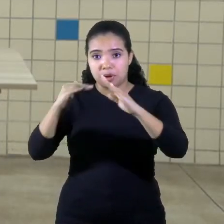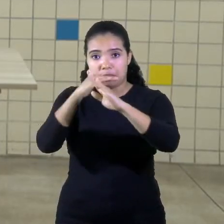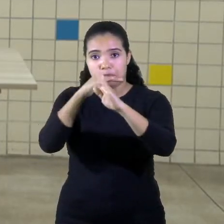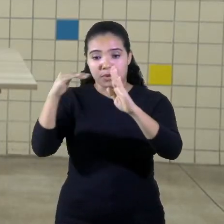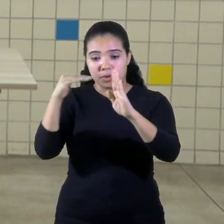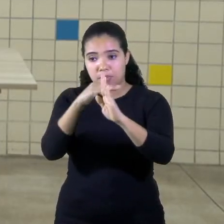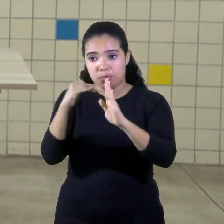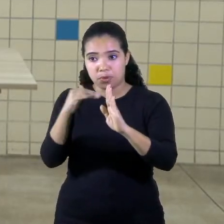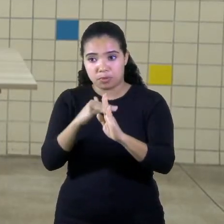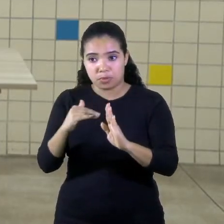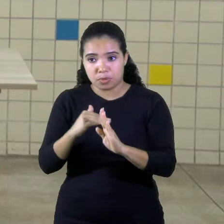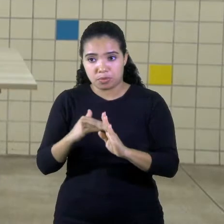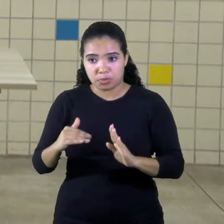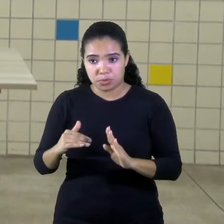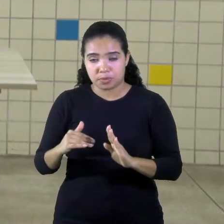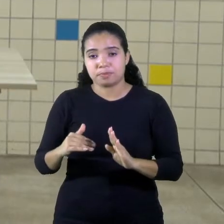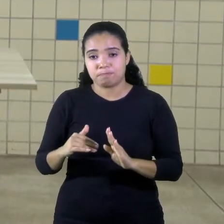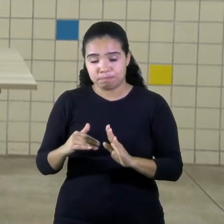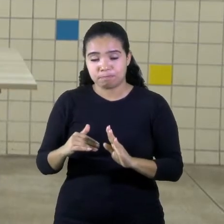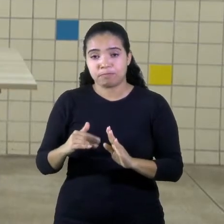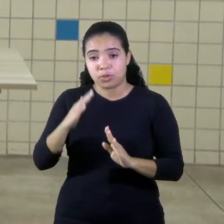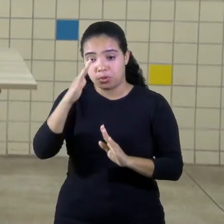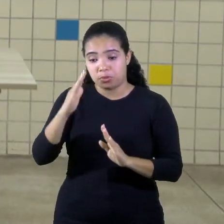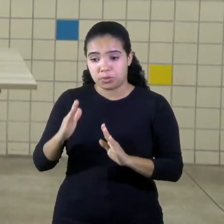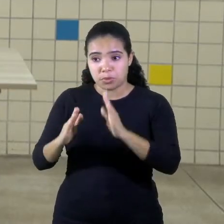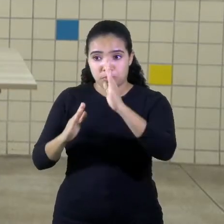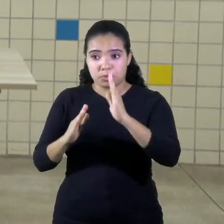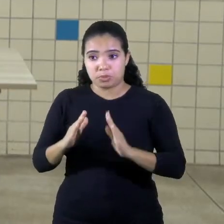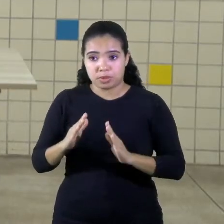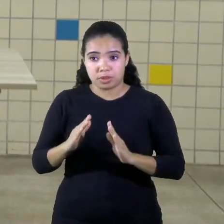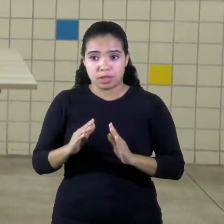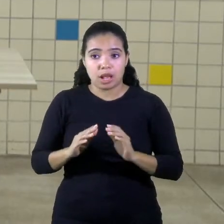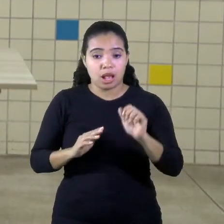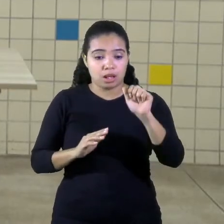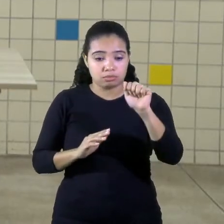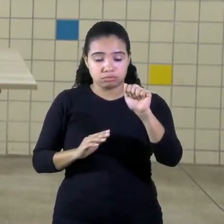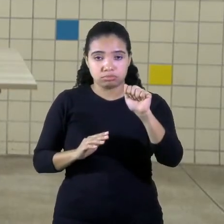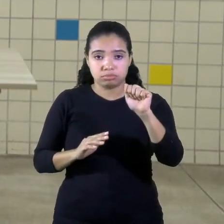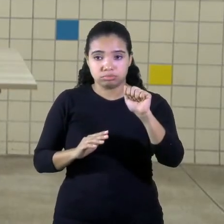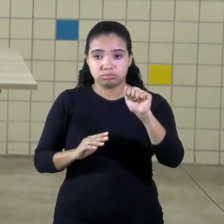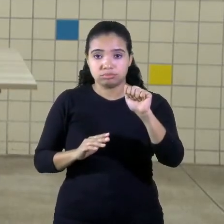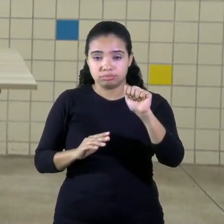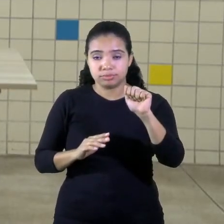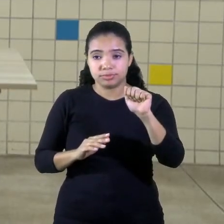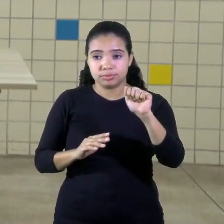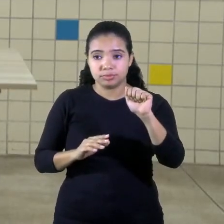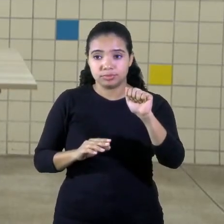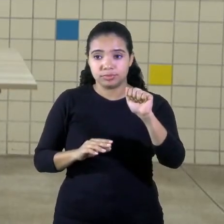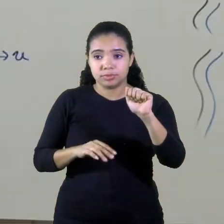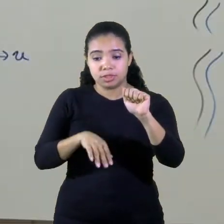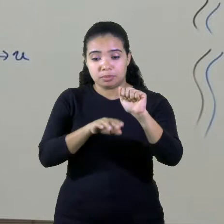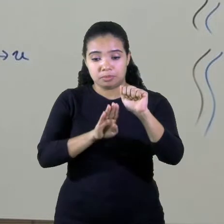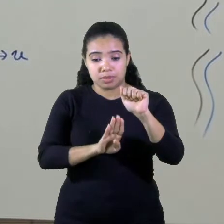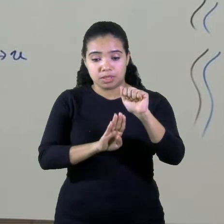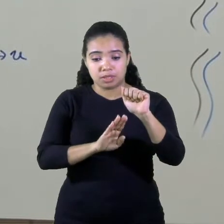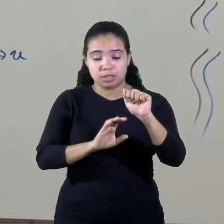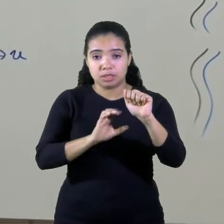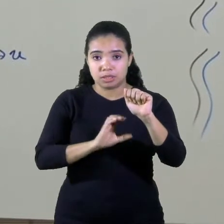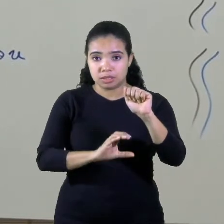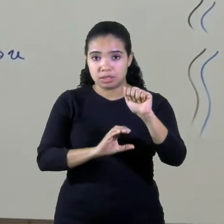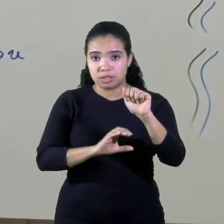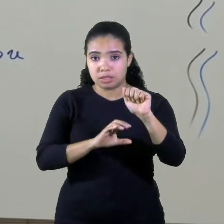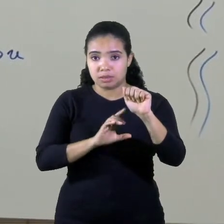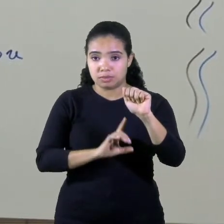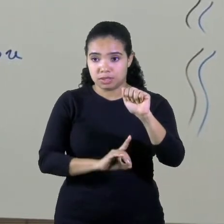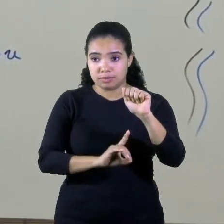interceptado por duas transversais. Do lado de cá eu vou ter o ponto A, o ponto B, o ponto C e o ponto